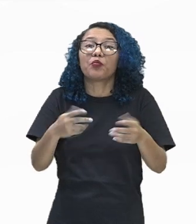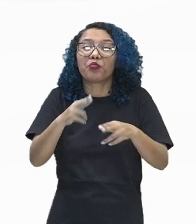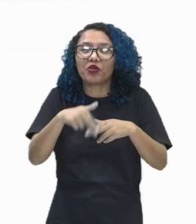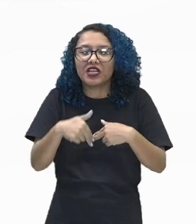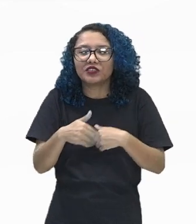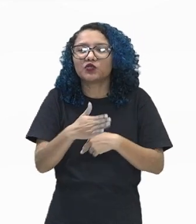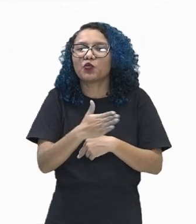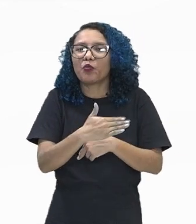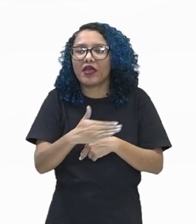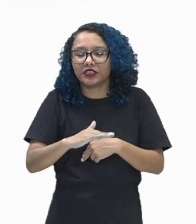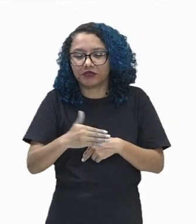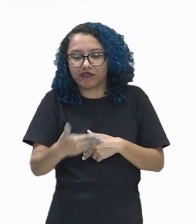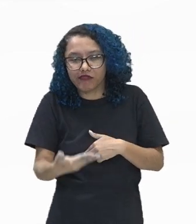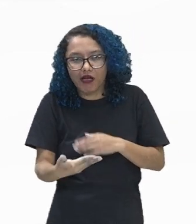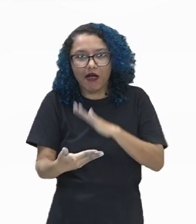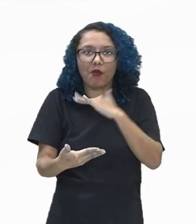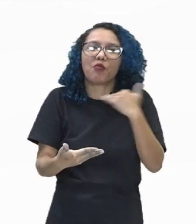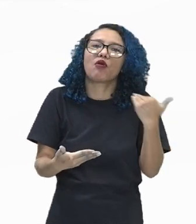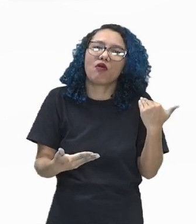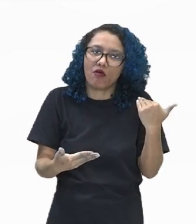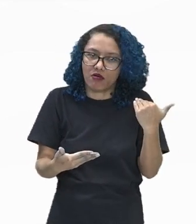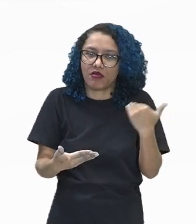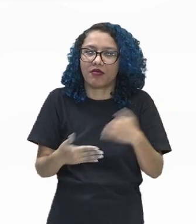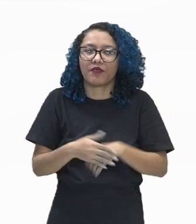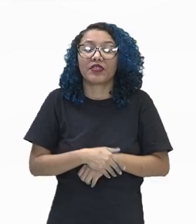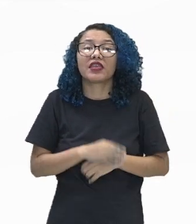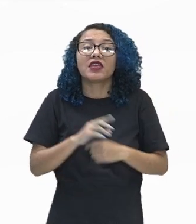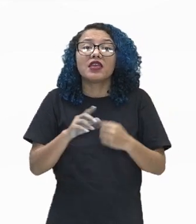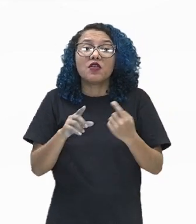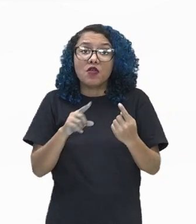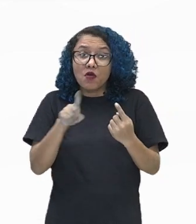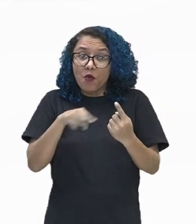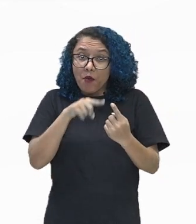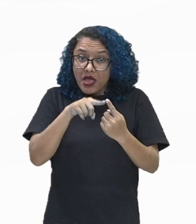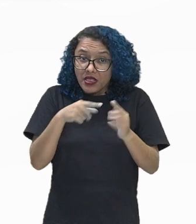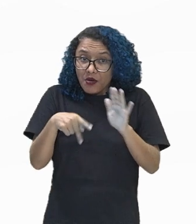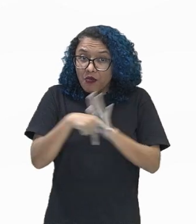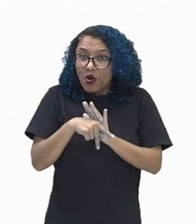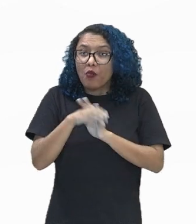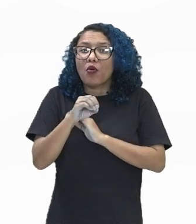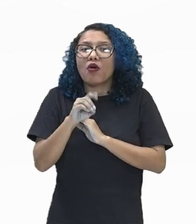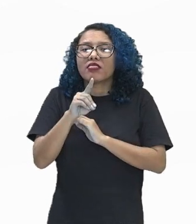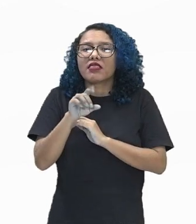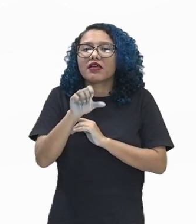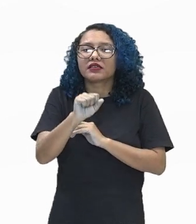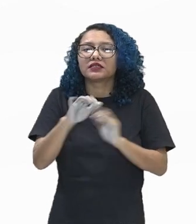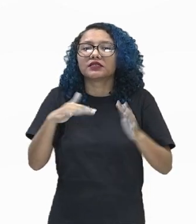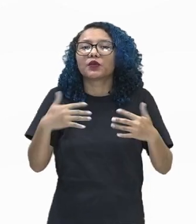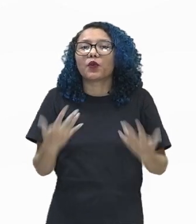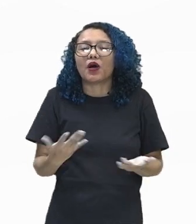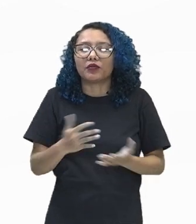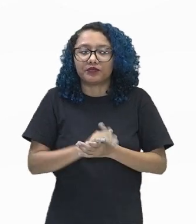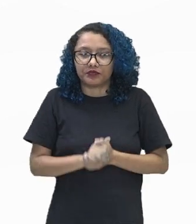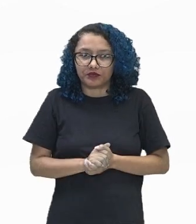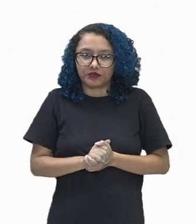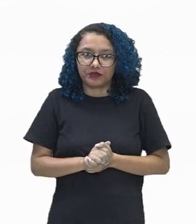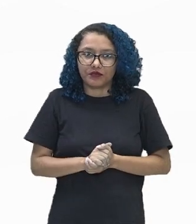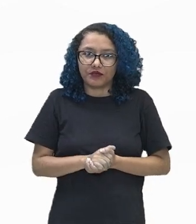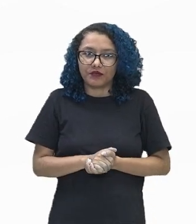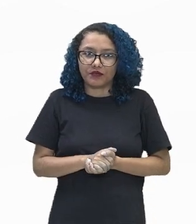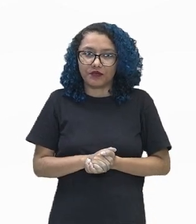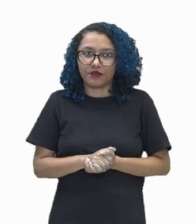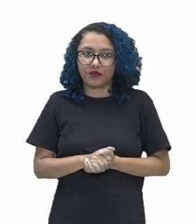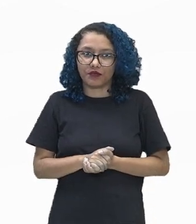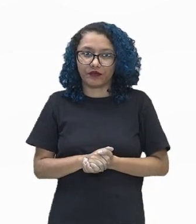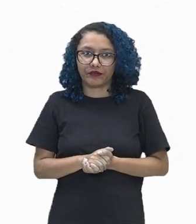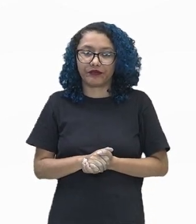Então as metas dessa ODS são as seguintes. Dê uma olhada. Na ODS 14 nós temos